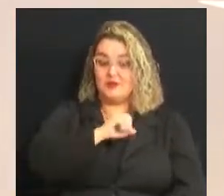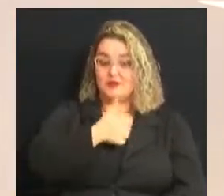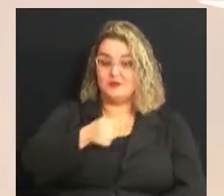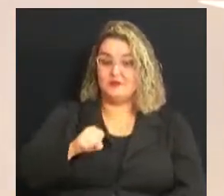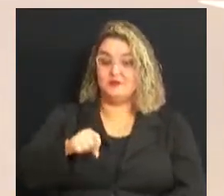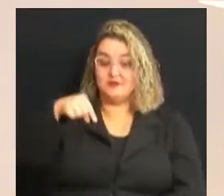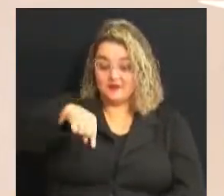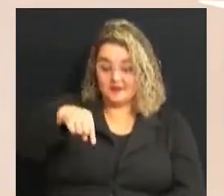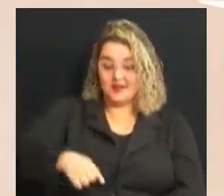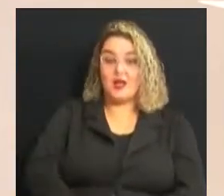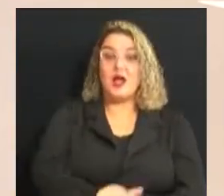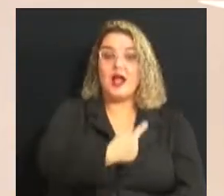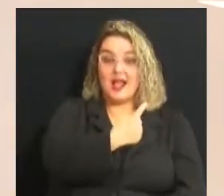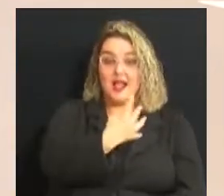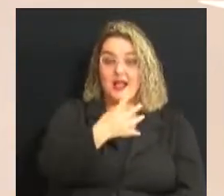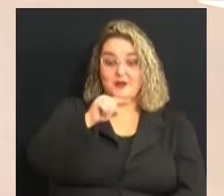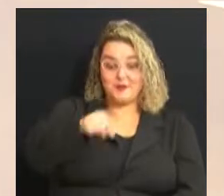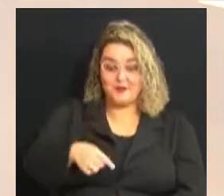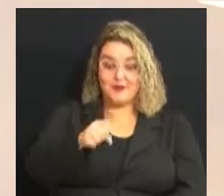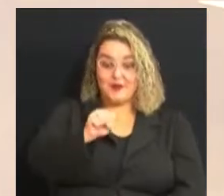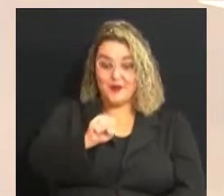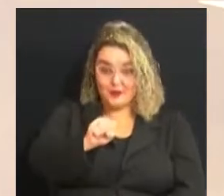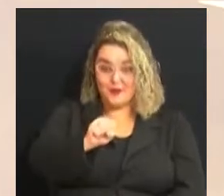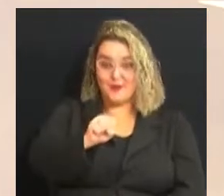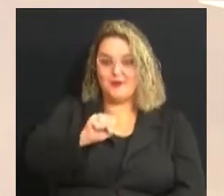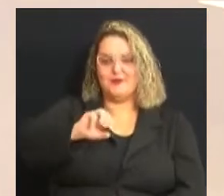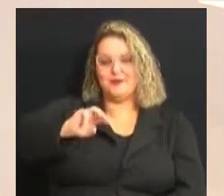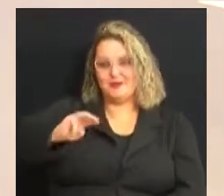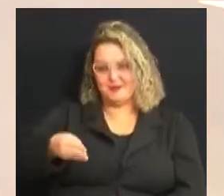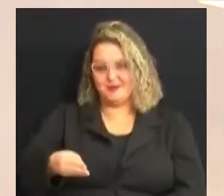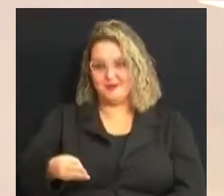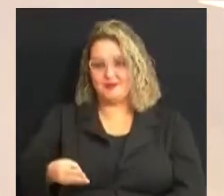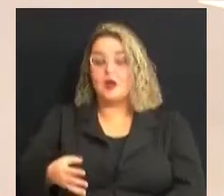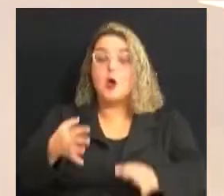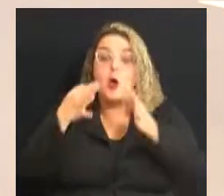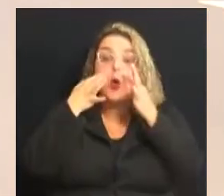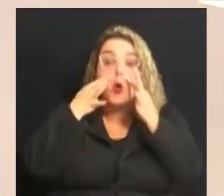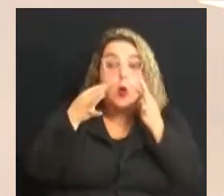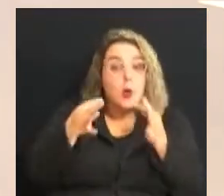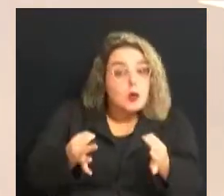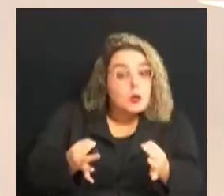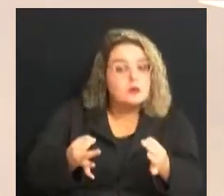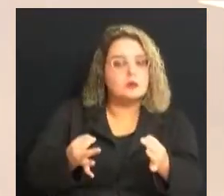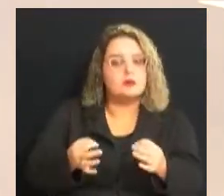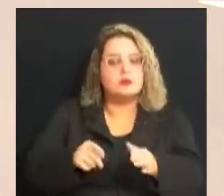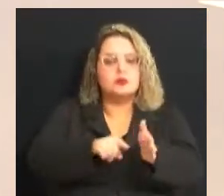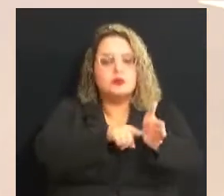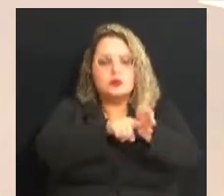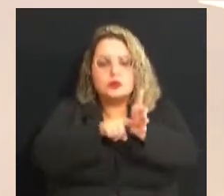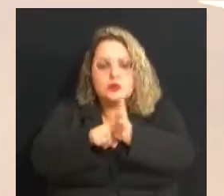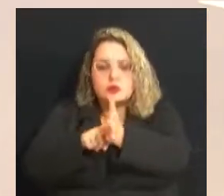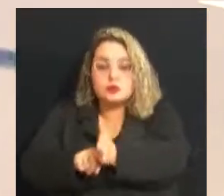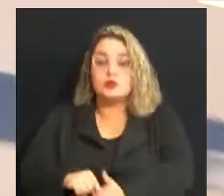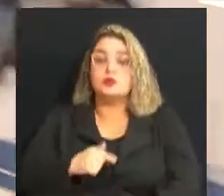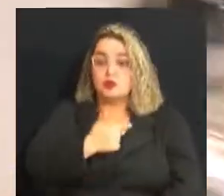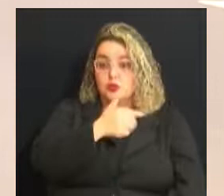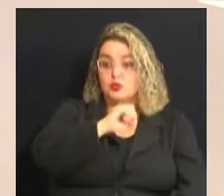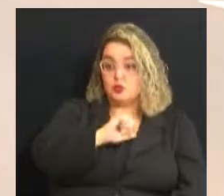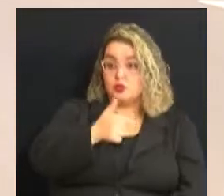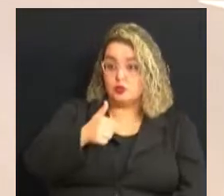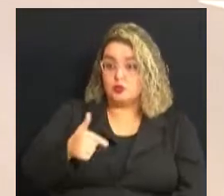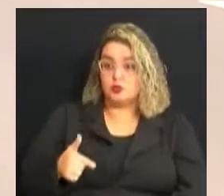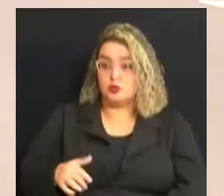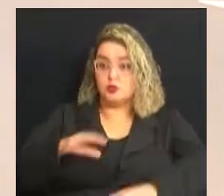e esse ano são 14,8 milhões mas o que chama atenção mesmo nas pesquisas de